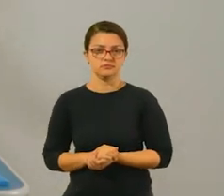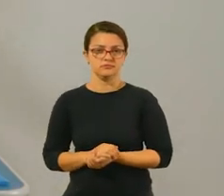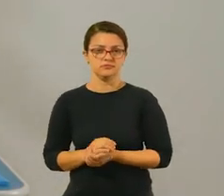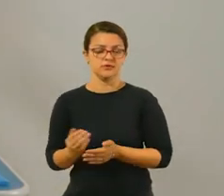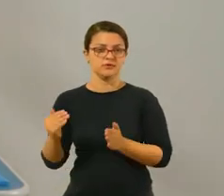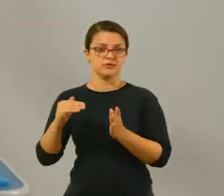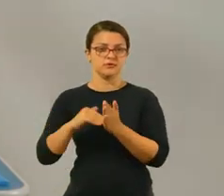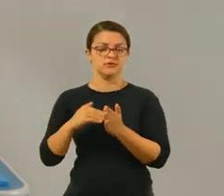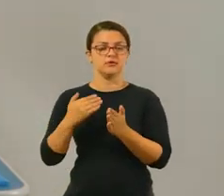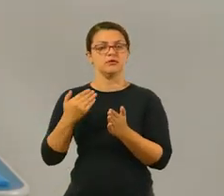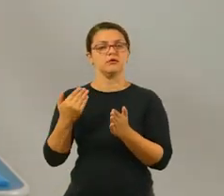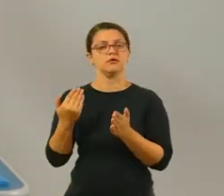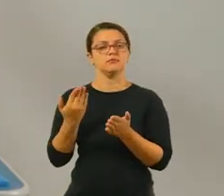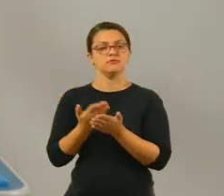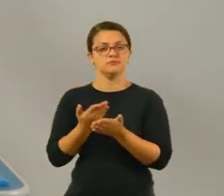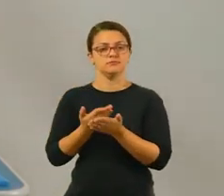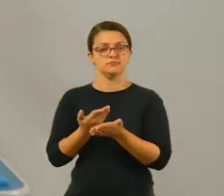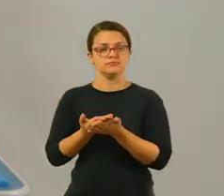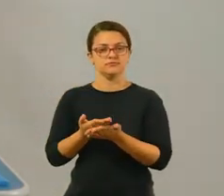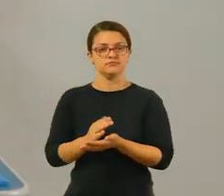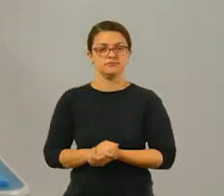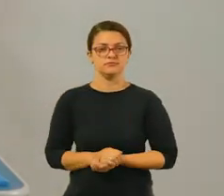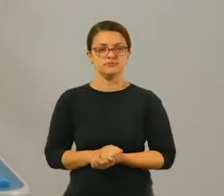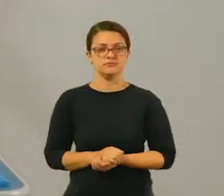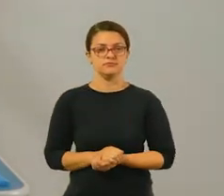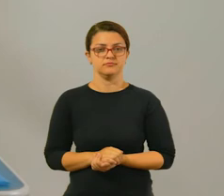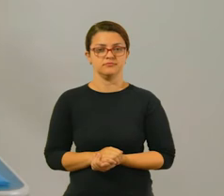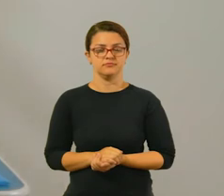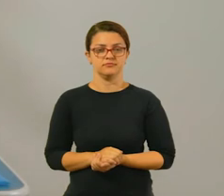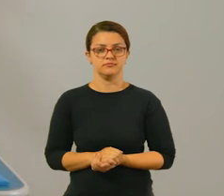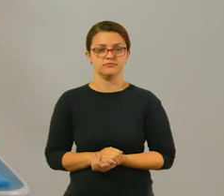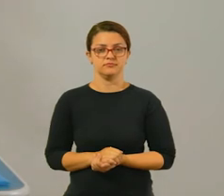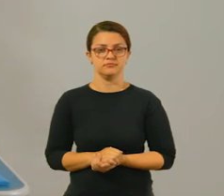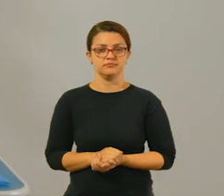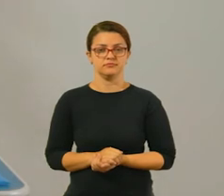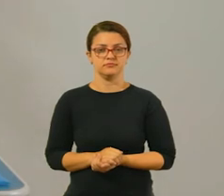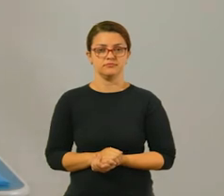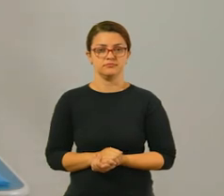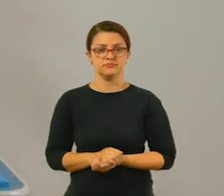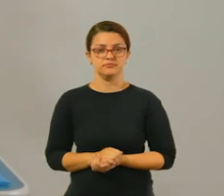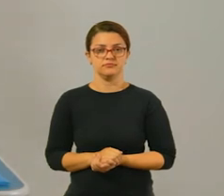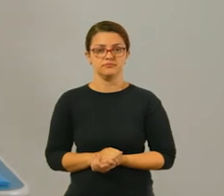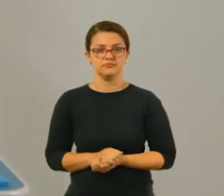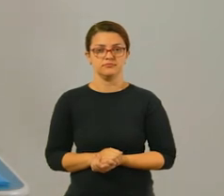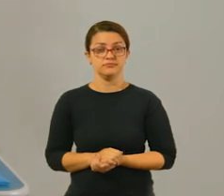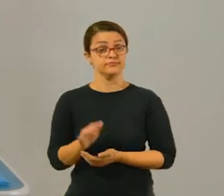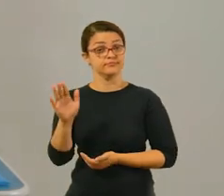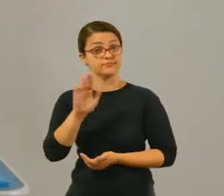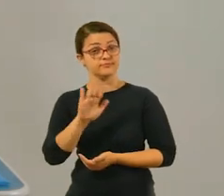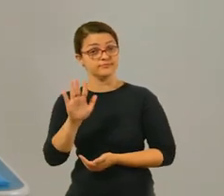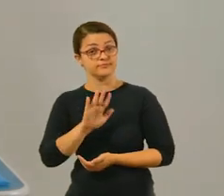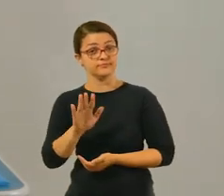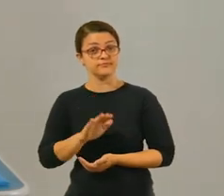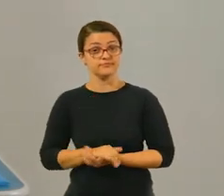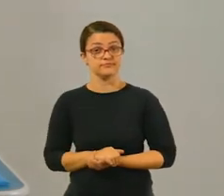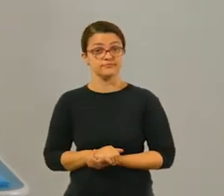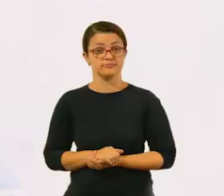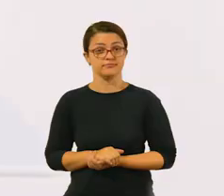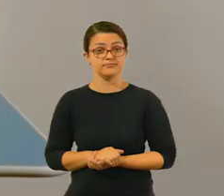as atividades para a turma do segundo ano. Então, vejo vocês na próxima aula. See you the next